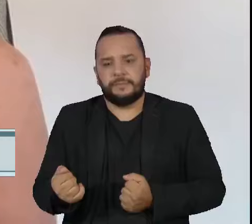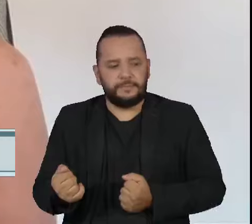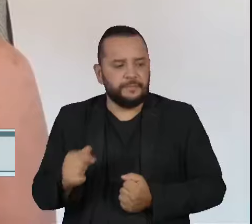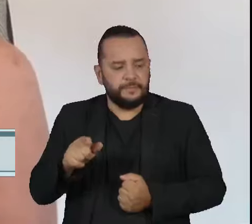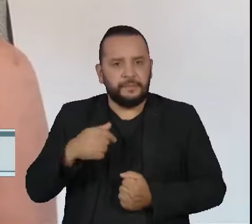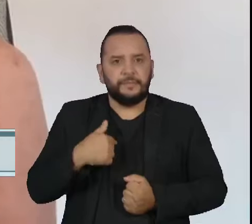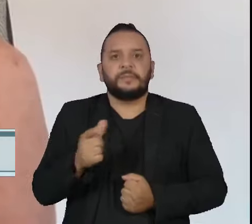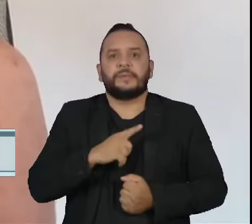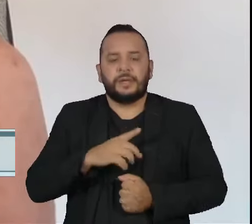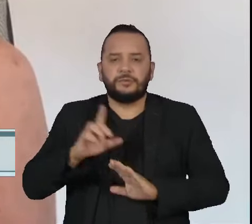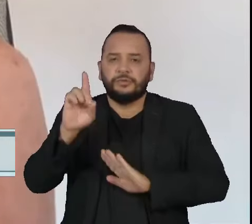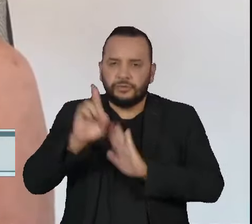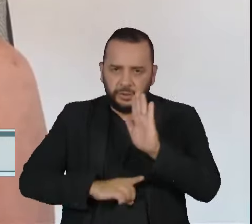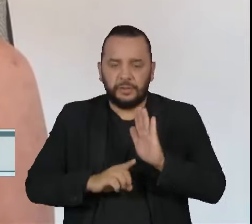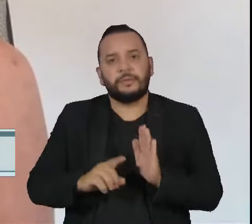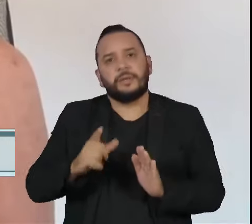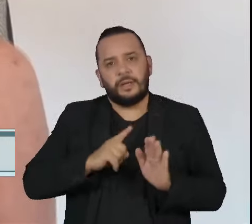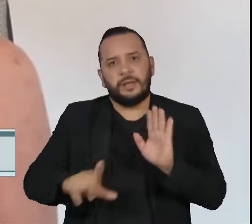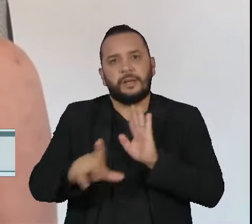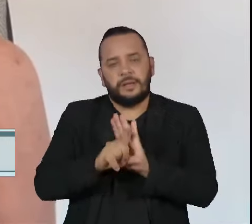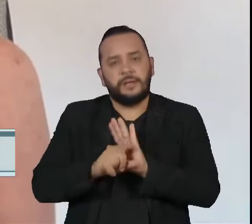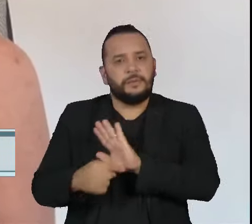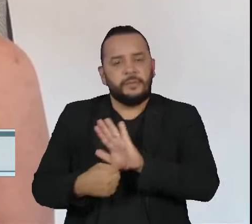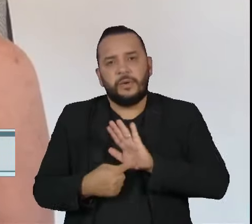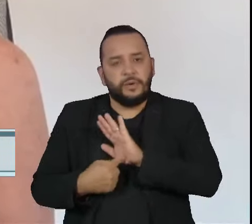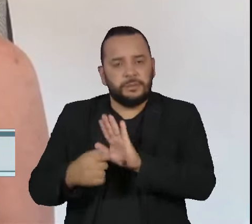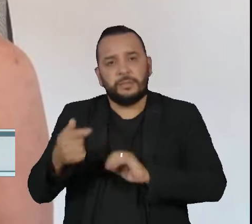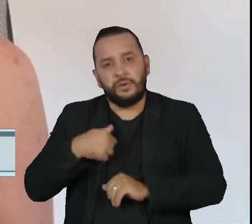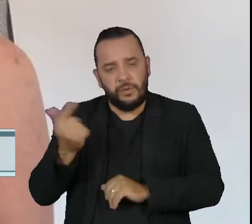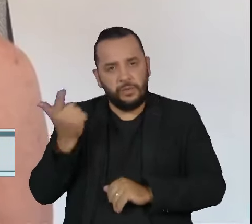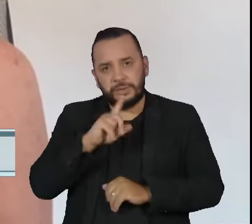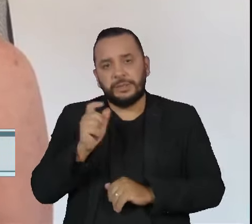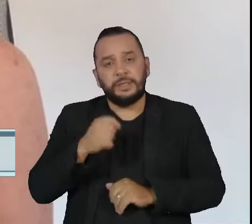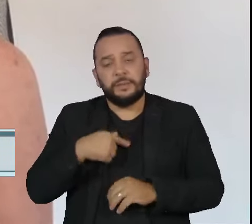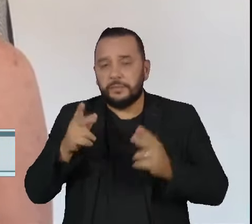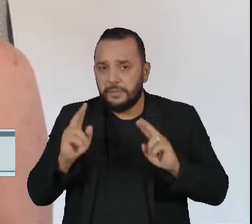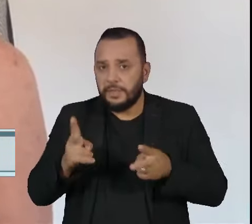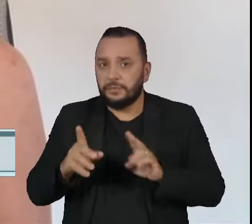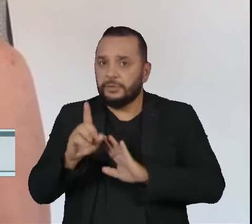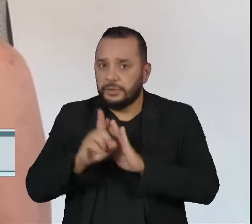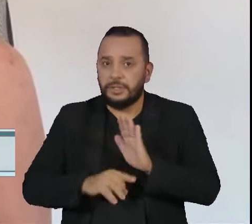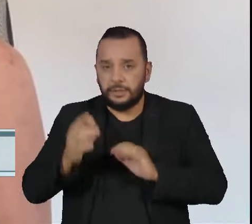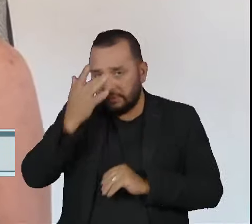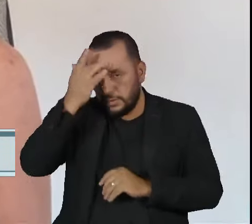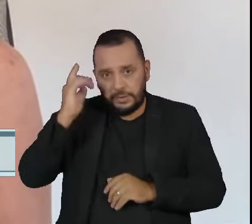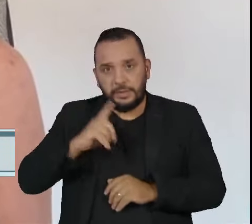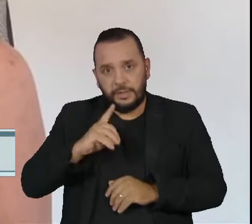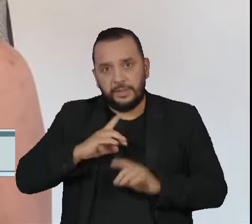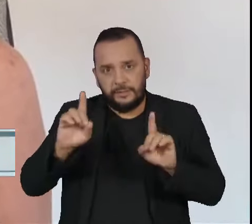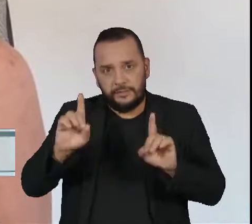que ele tenha os direitos que a lei preconiza, que são os mesmos direitos das pessoas que têm deficiência.